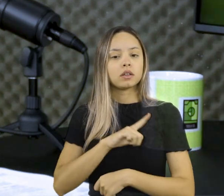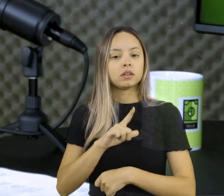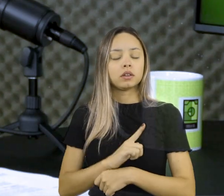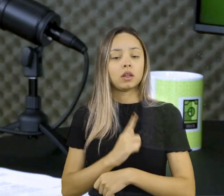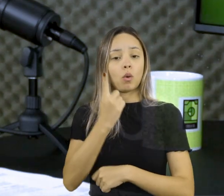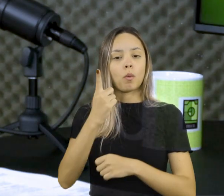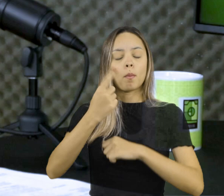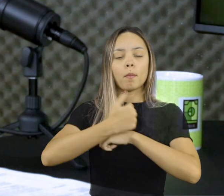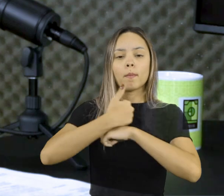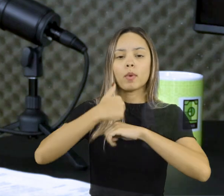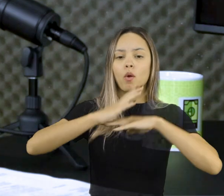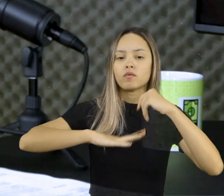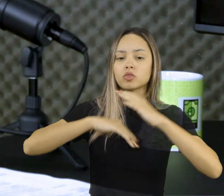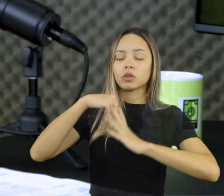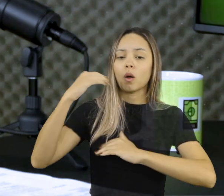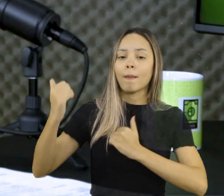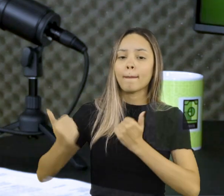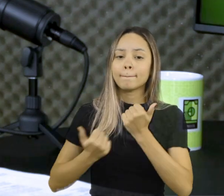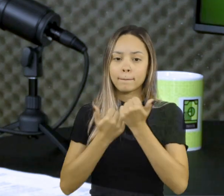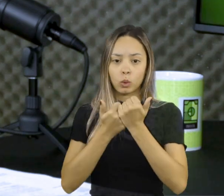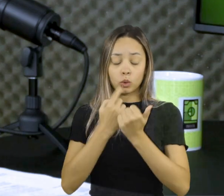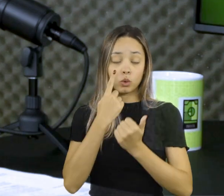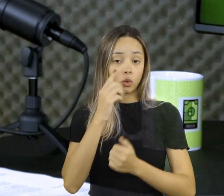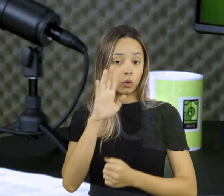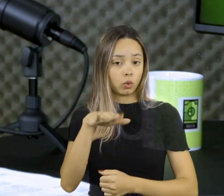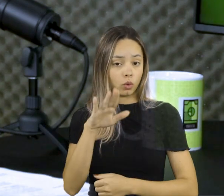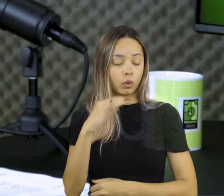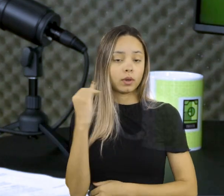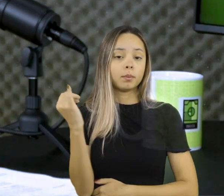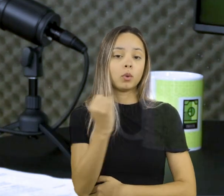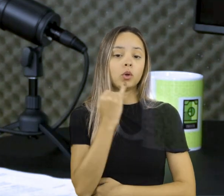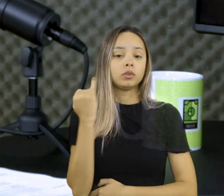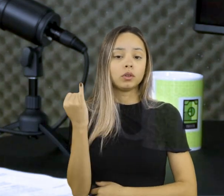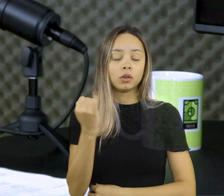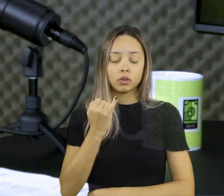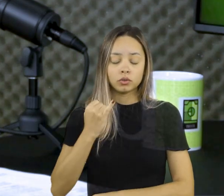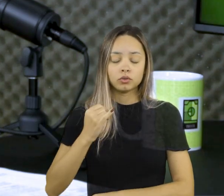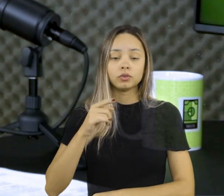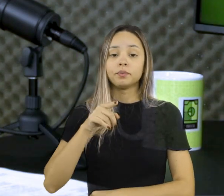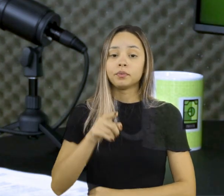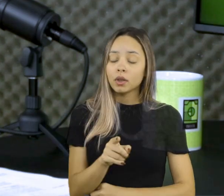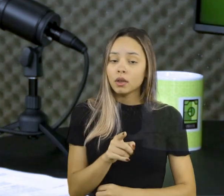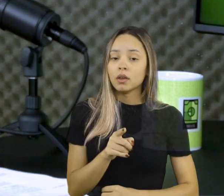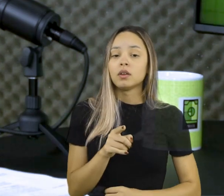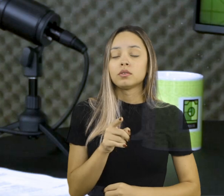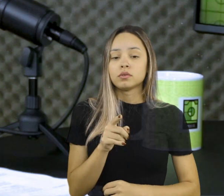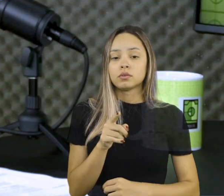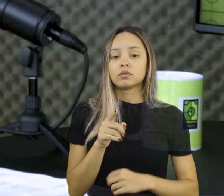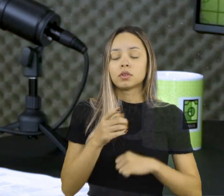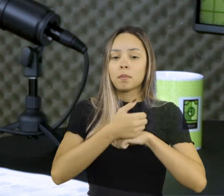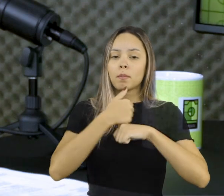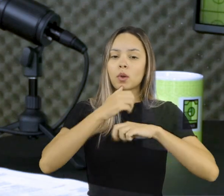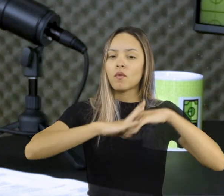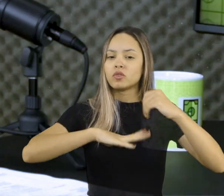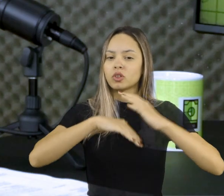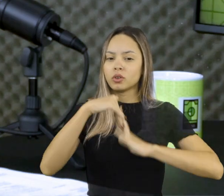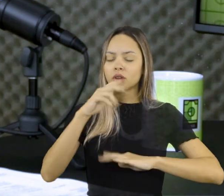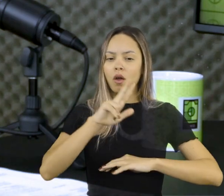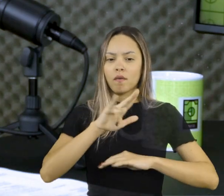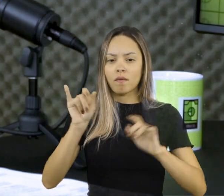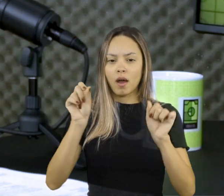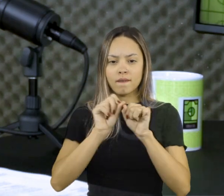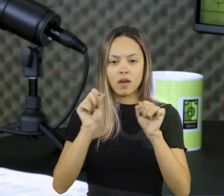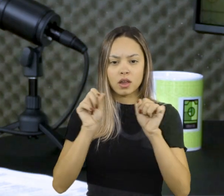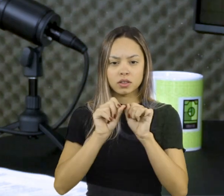apoio. Preste atenção, que isso é muito importante, Hugo. Esse profissional de apoio não é ele que vai fazer